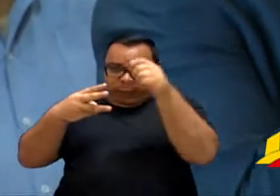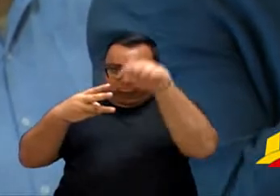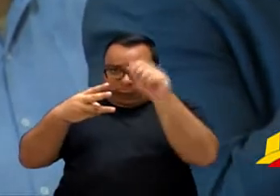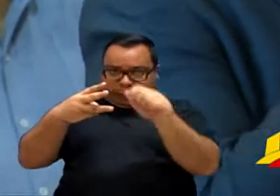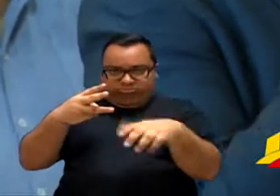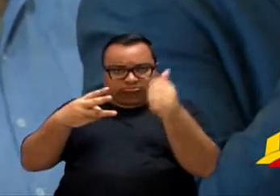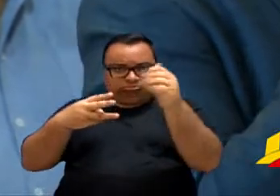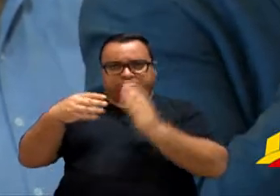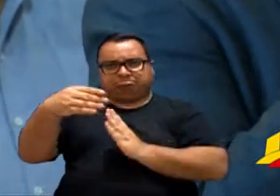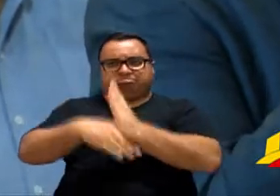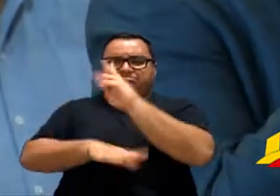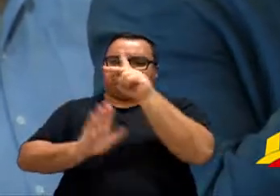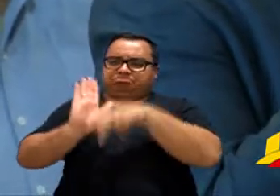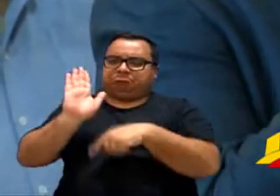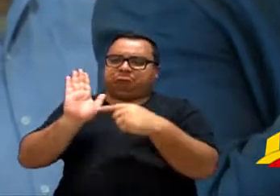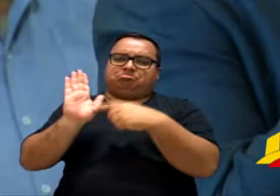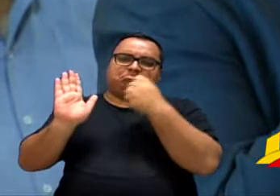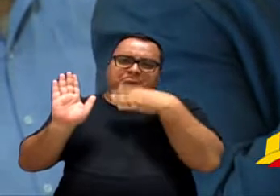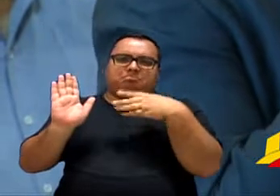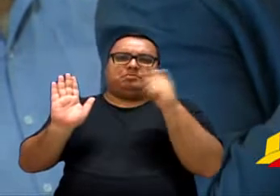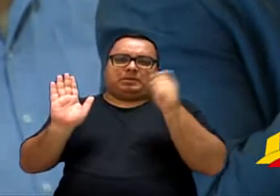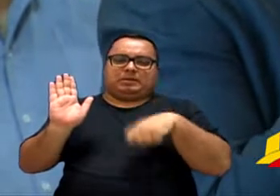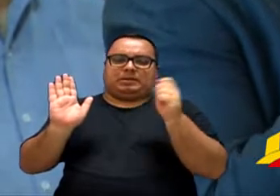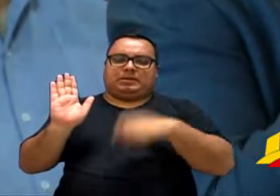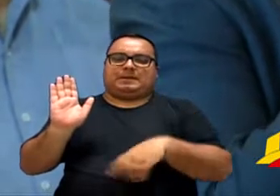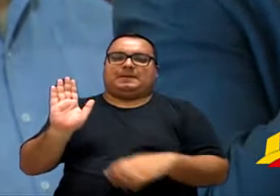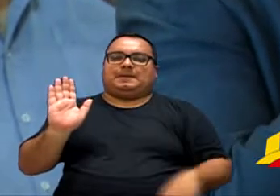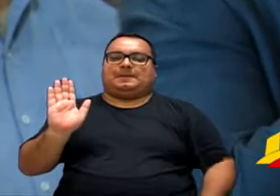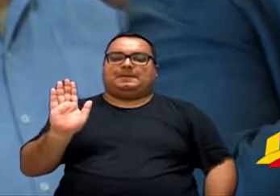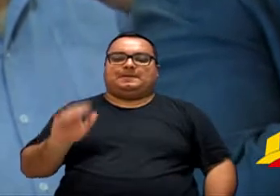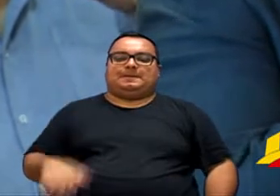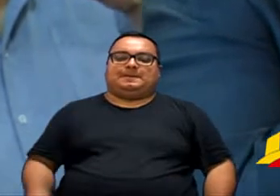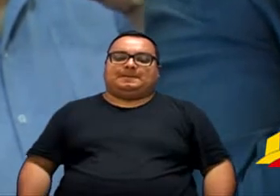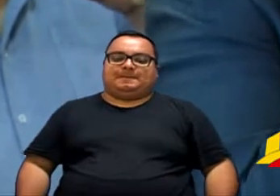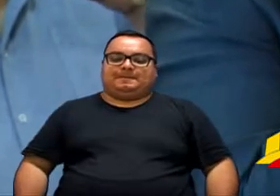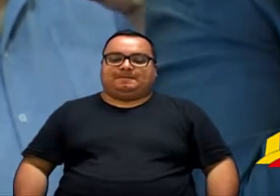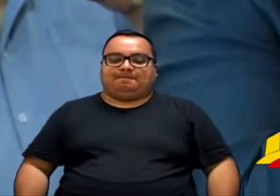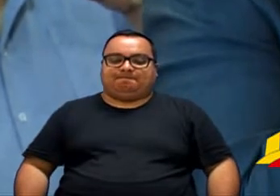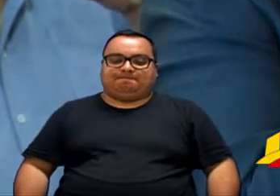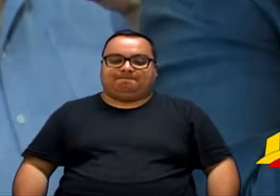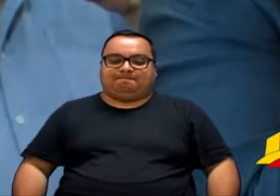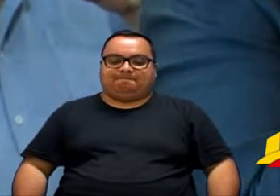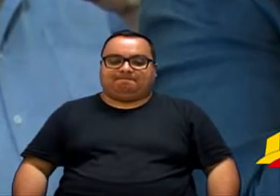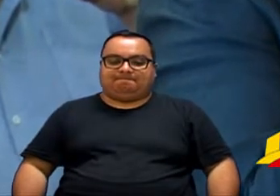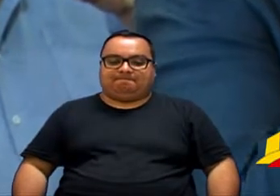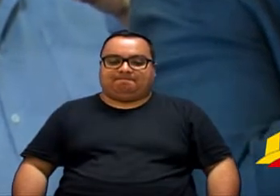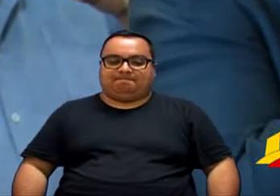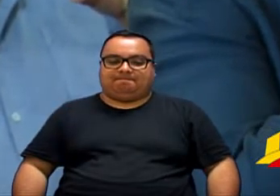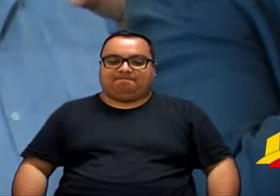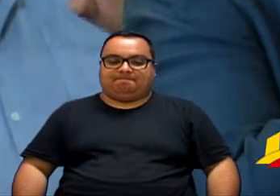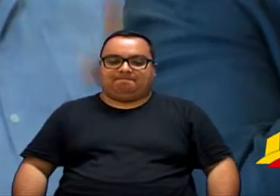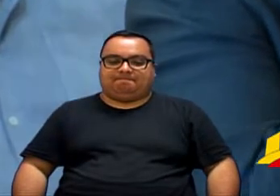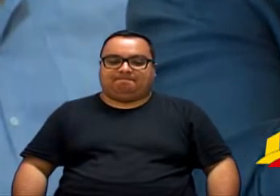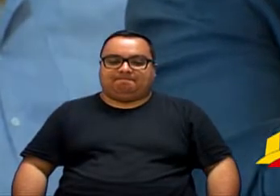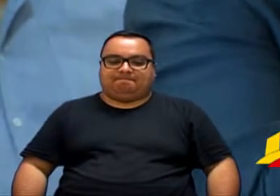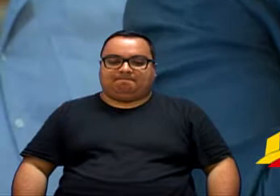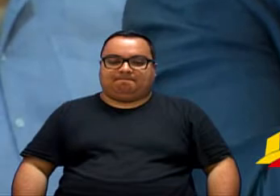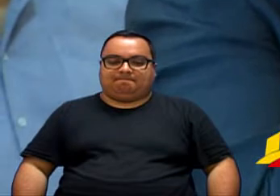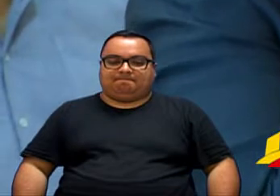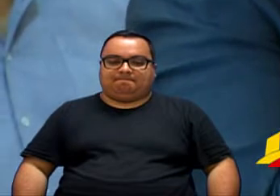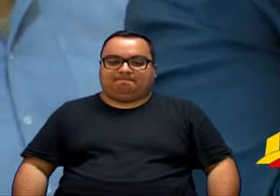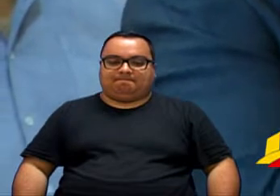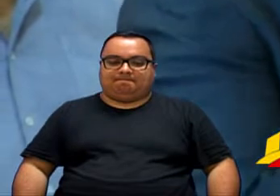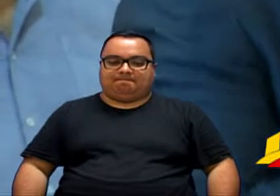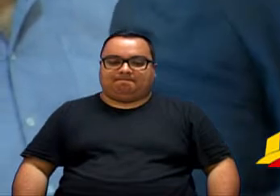se ele está atendendo nosso construção estadual legal questão de ordem do vereador Cristiano Por favor